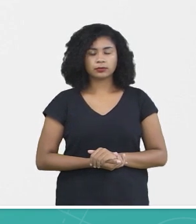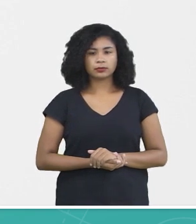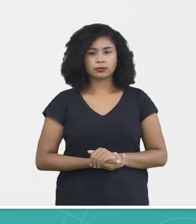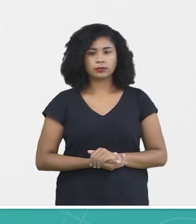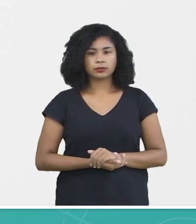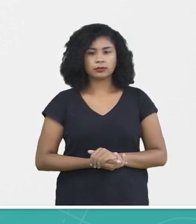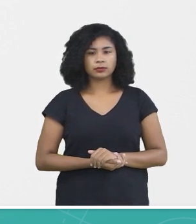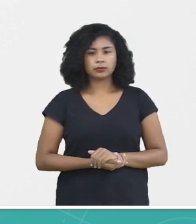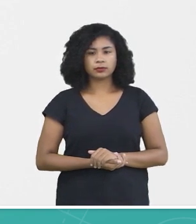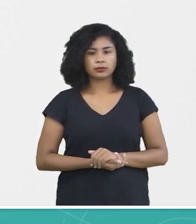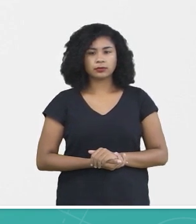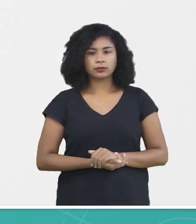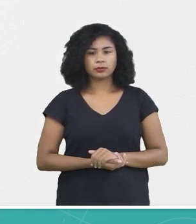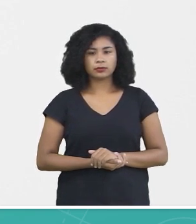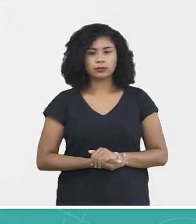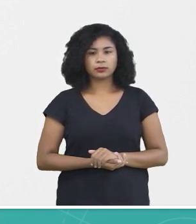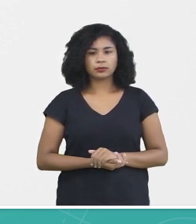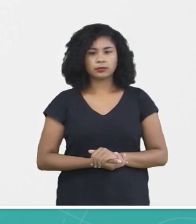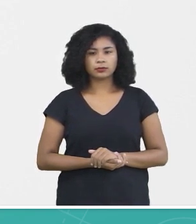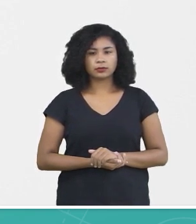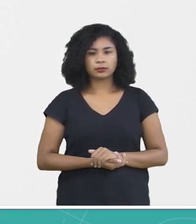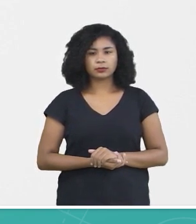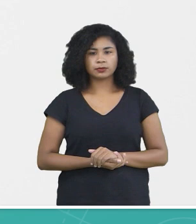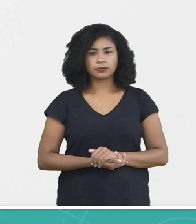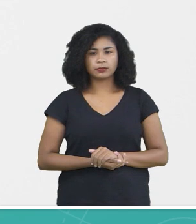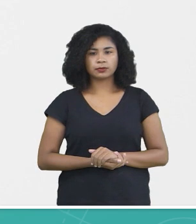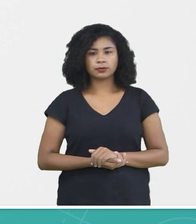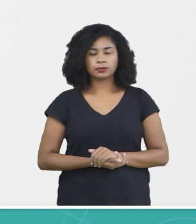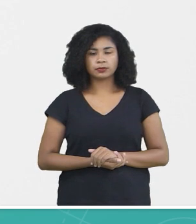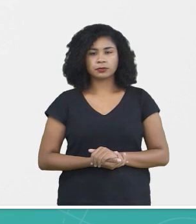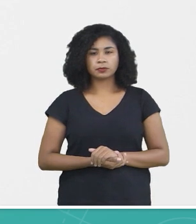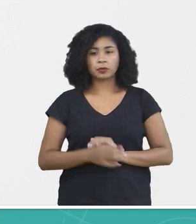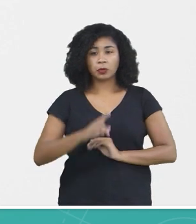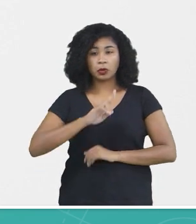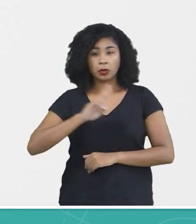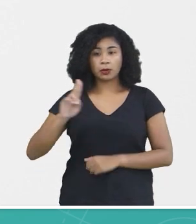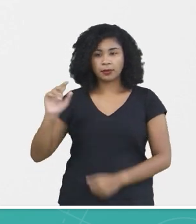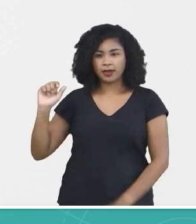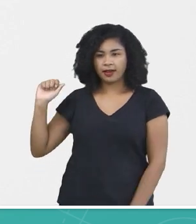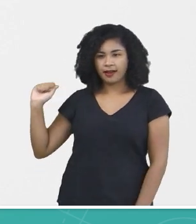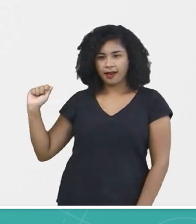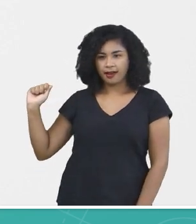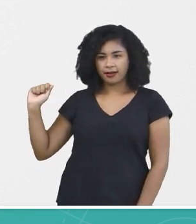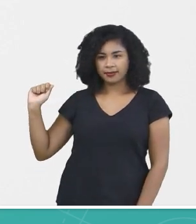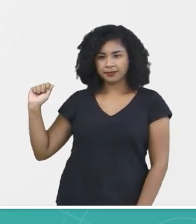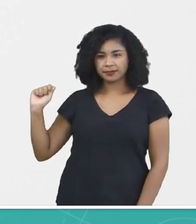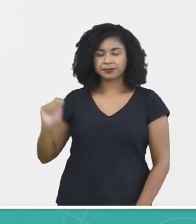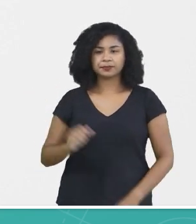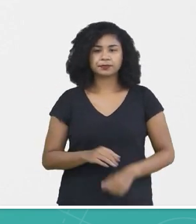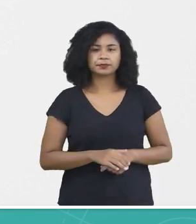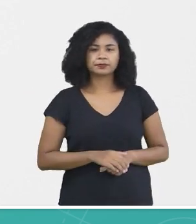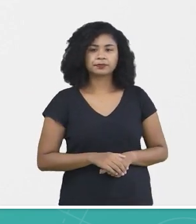Ó, vou chamar de reta A, letra minúscula. Agora eu vou pegar em vermelho, ó,